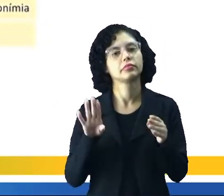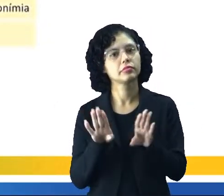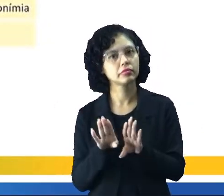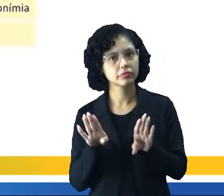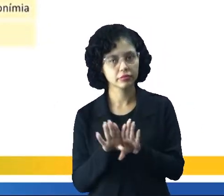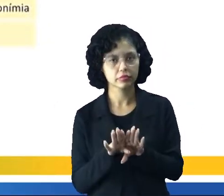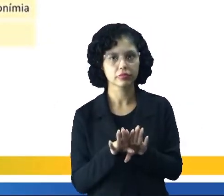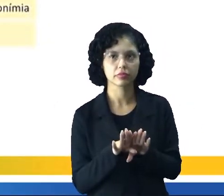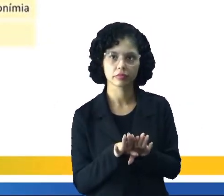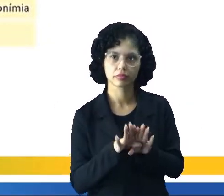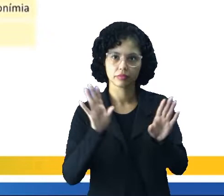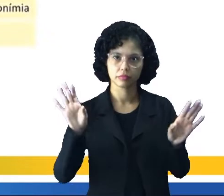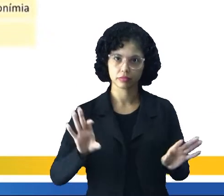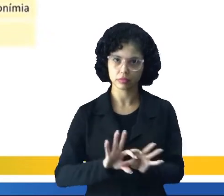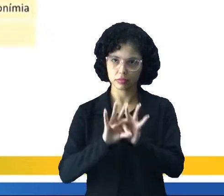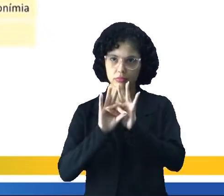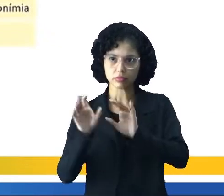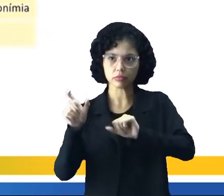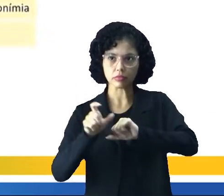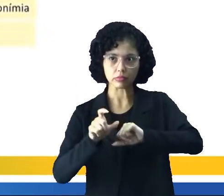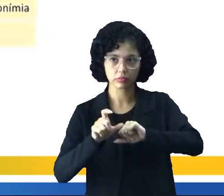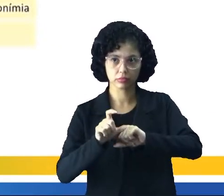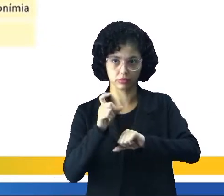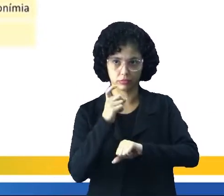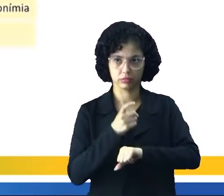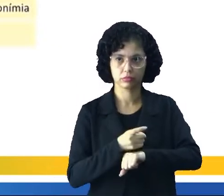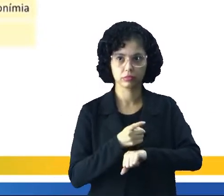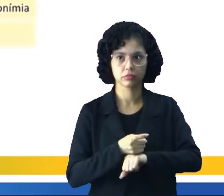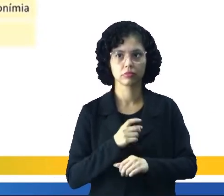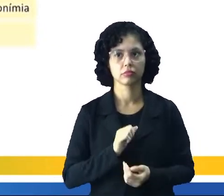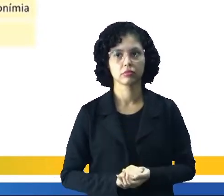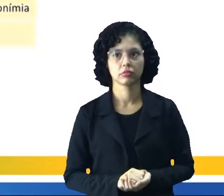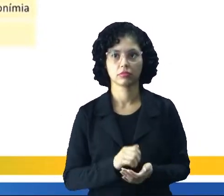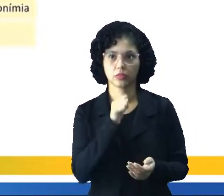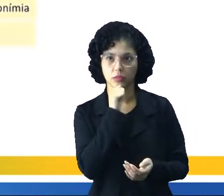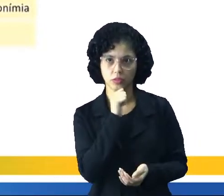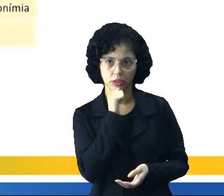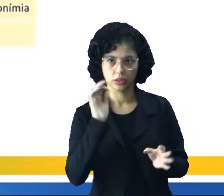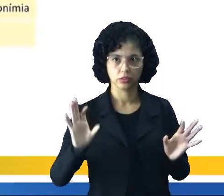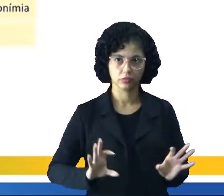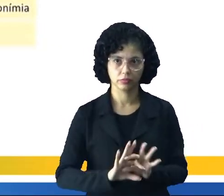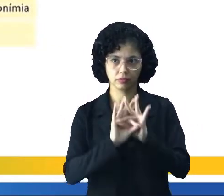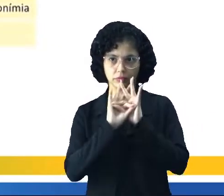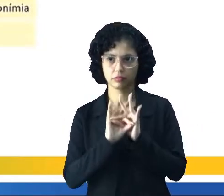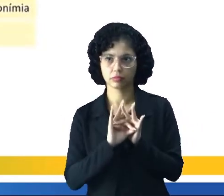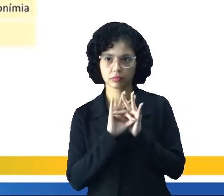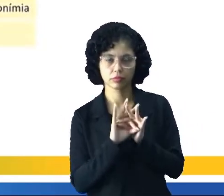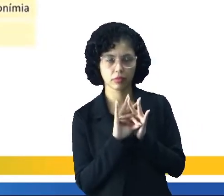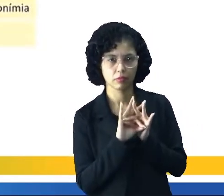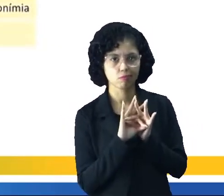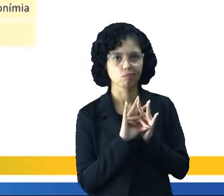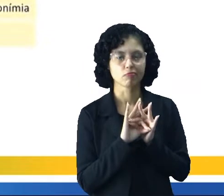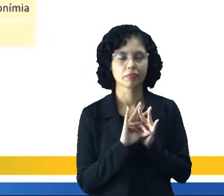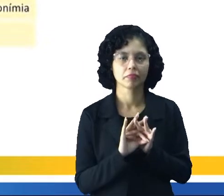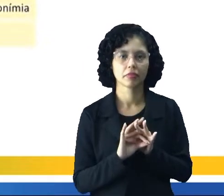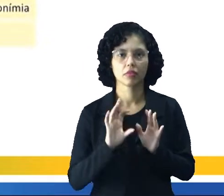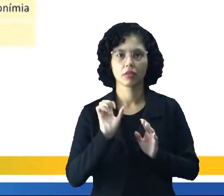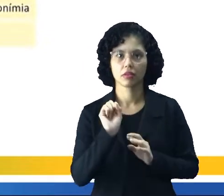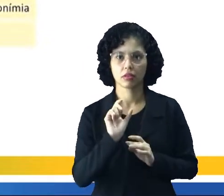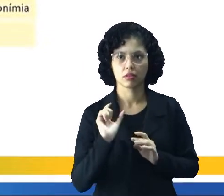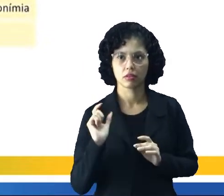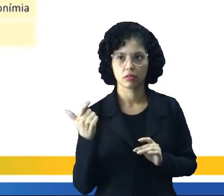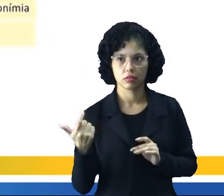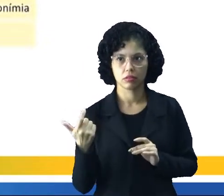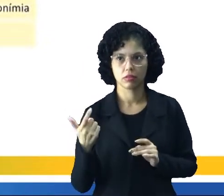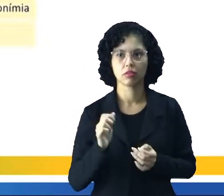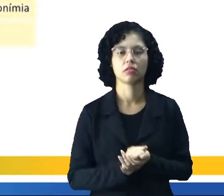produzem relação de sinonímia. Não produzem relação de sinonímia, não necessariamente seja um sinônimo.